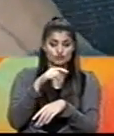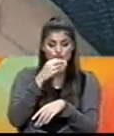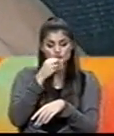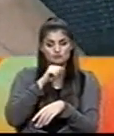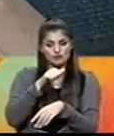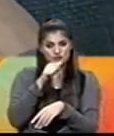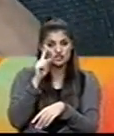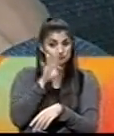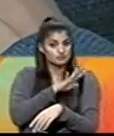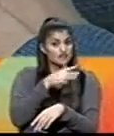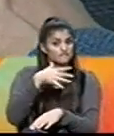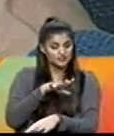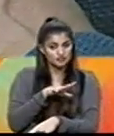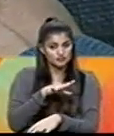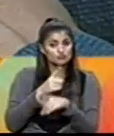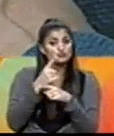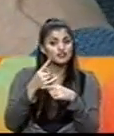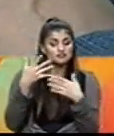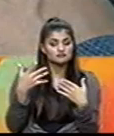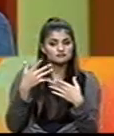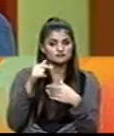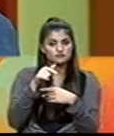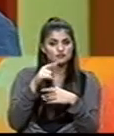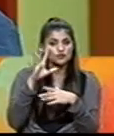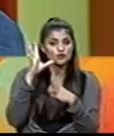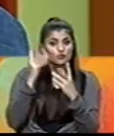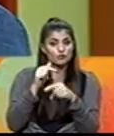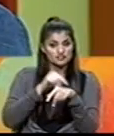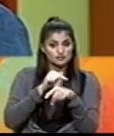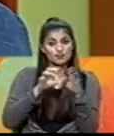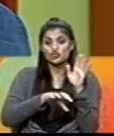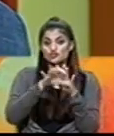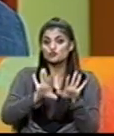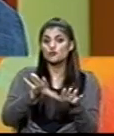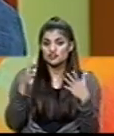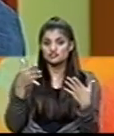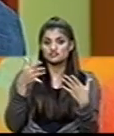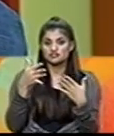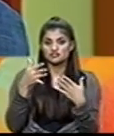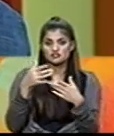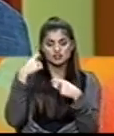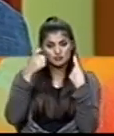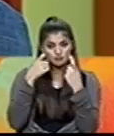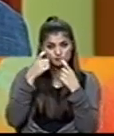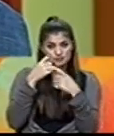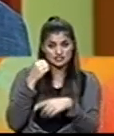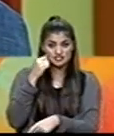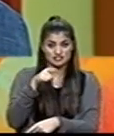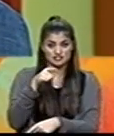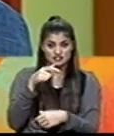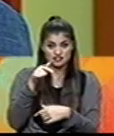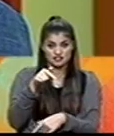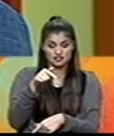fazer essa experiência? Por que razões? Durante quanto tempo e em que condições? Pensa que a greve de fome para